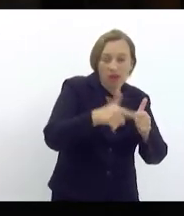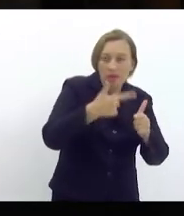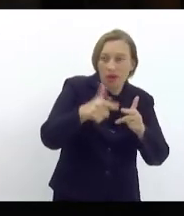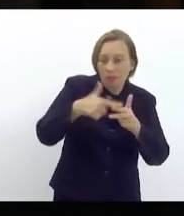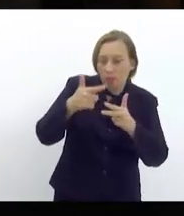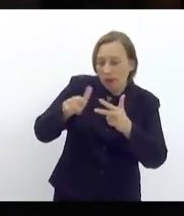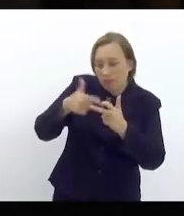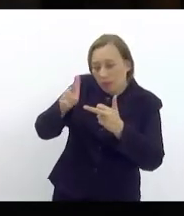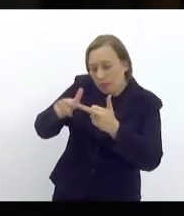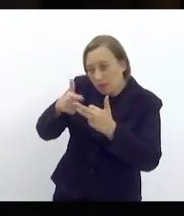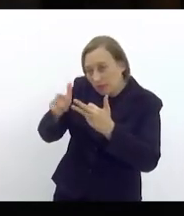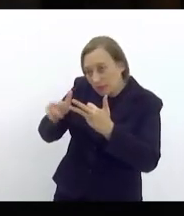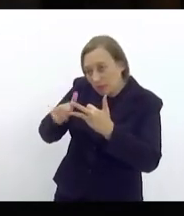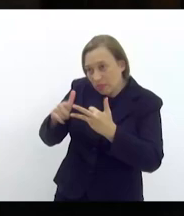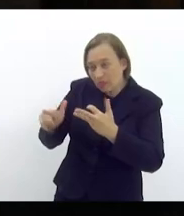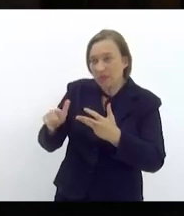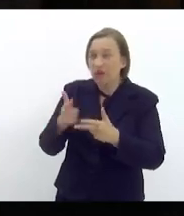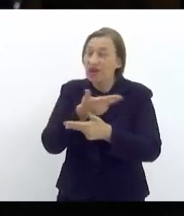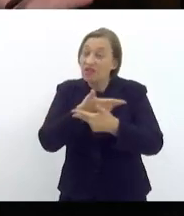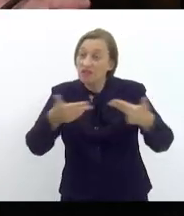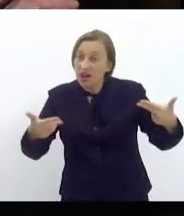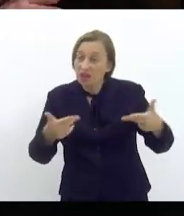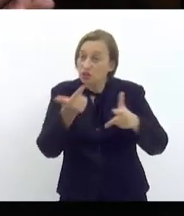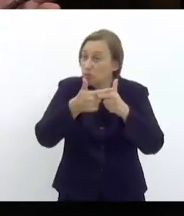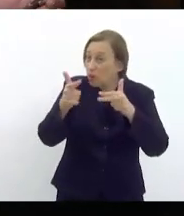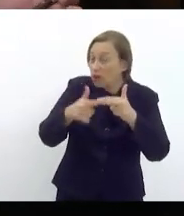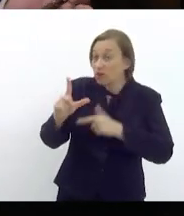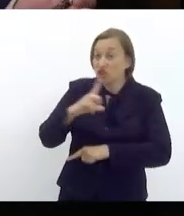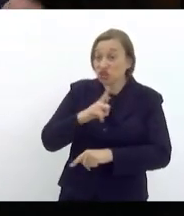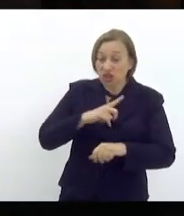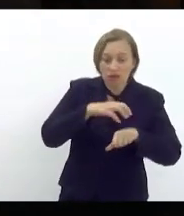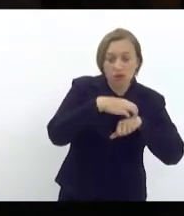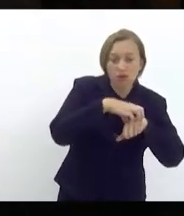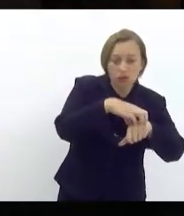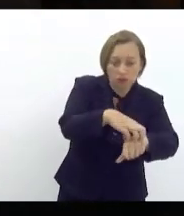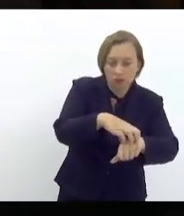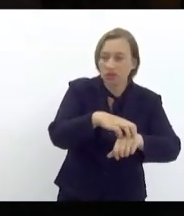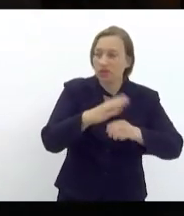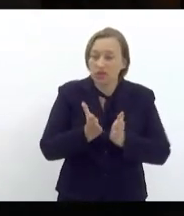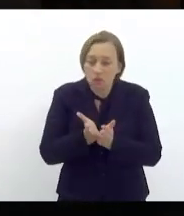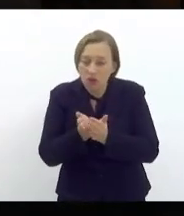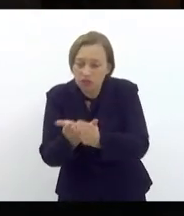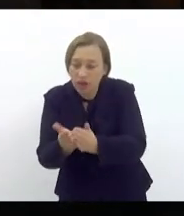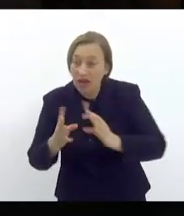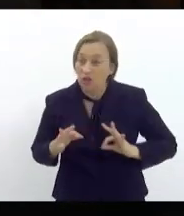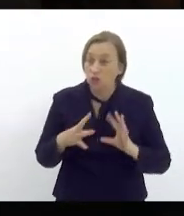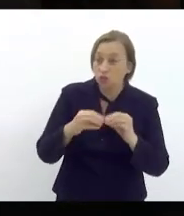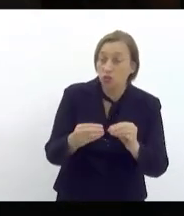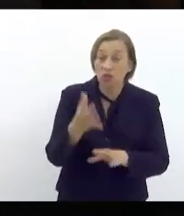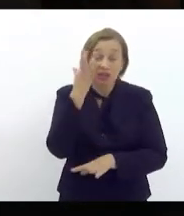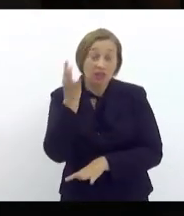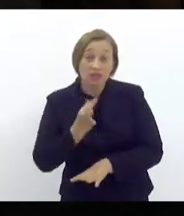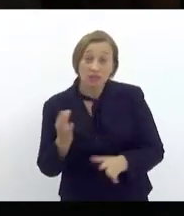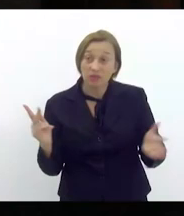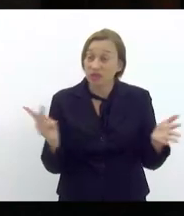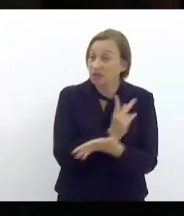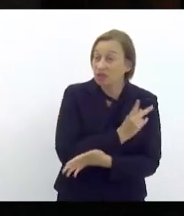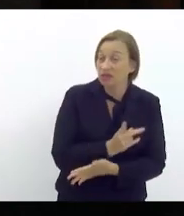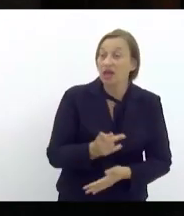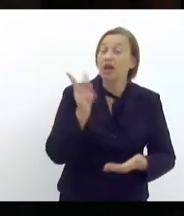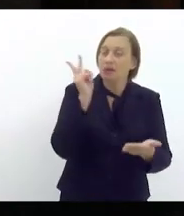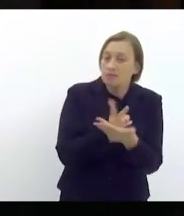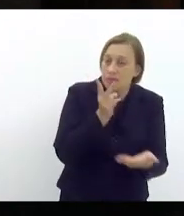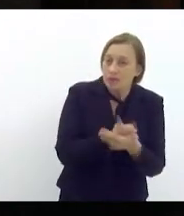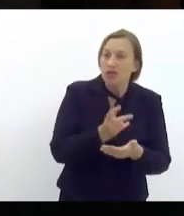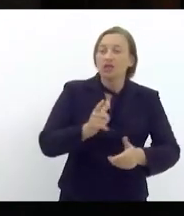governador esticando acorda esticando acorda e faz um acordo com as concessionárias se a gente sequer saber o que está acontecendo mesmo os deputados se